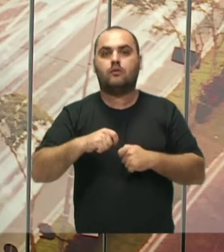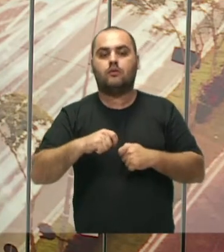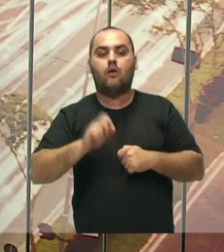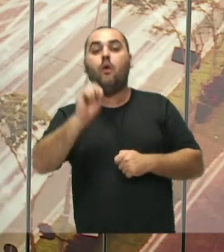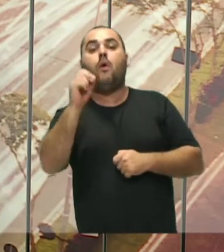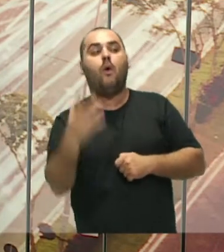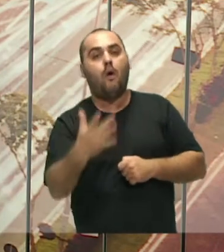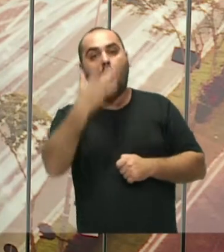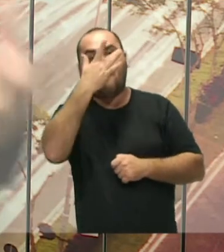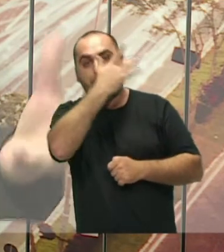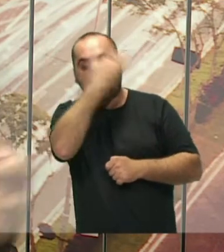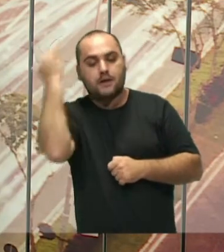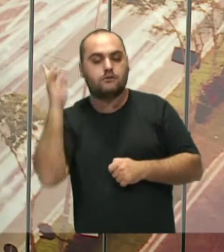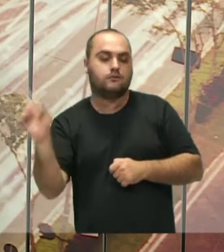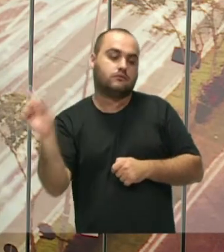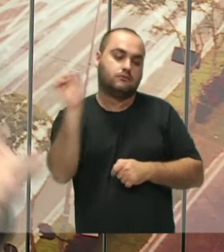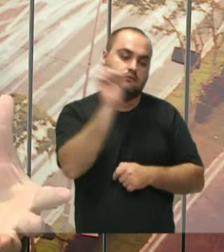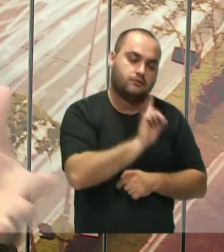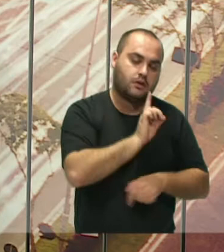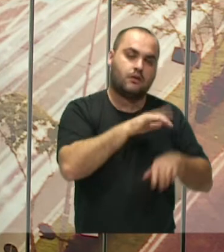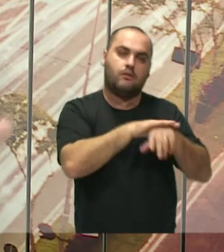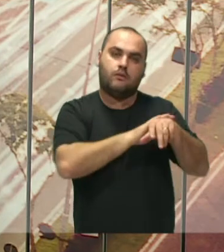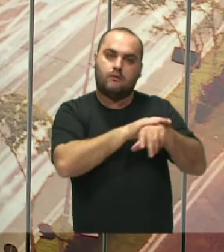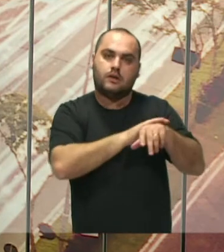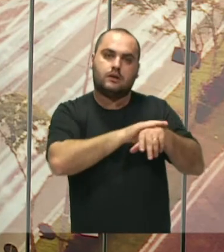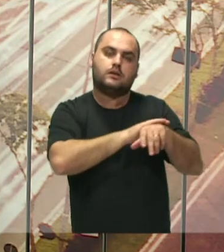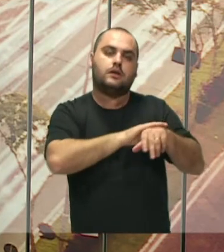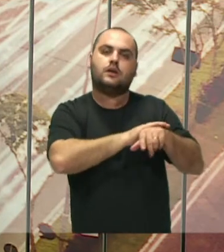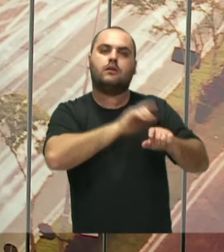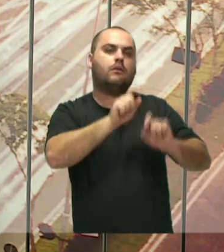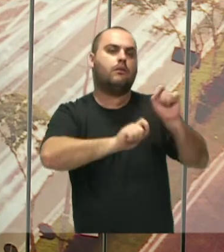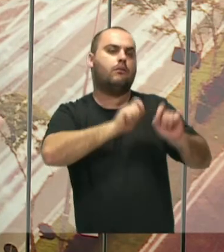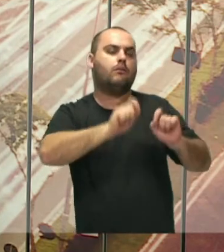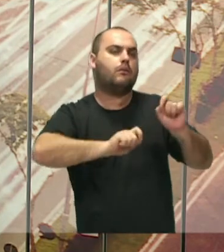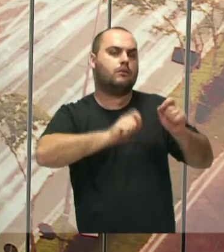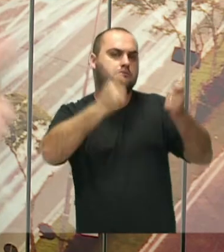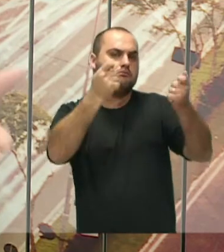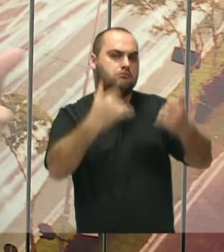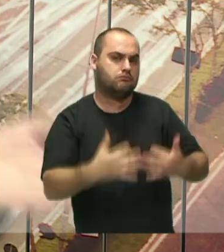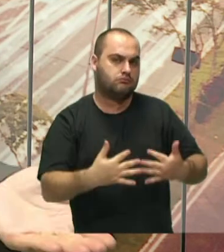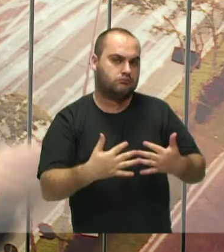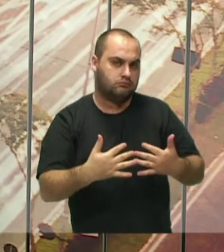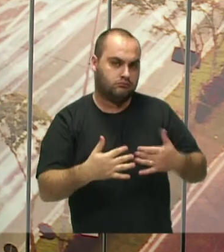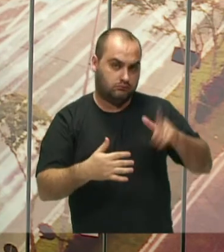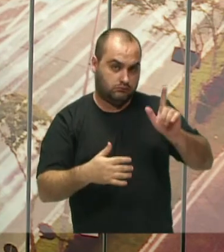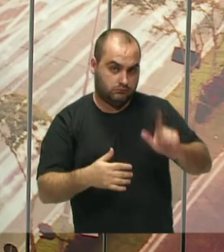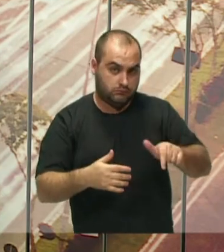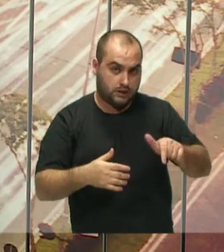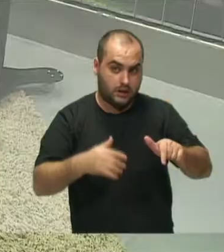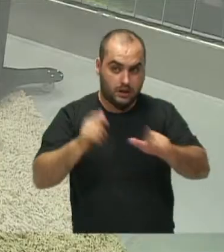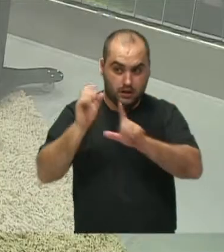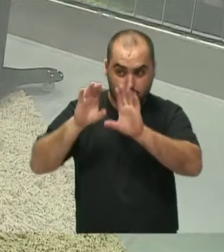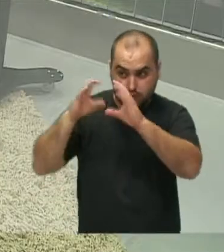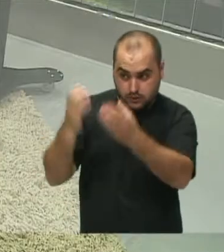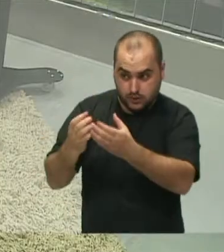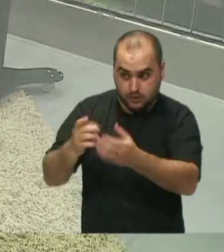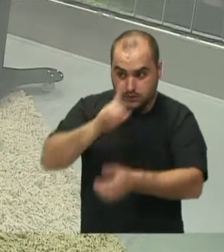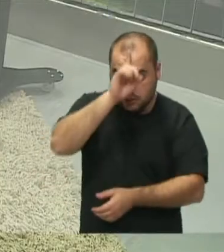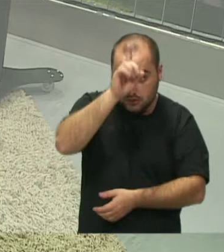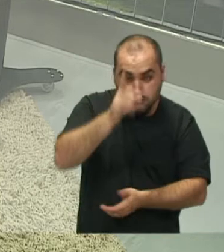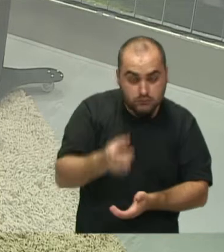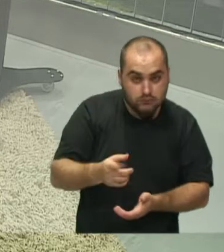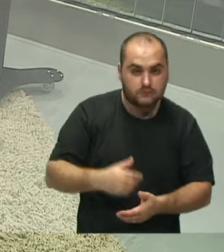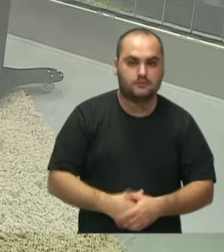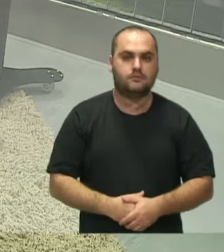procuravam e olha eu preciso eu quero passar na praia de repente novo não pode é essa demanda também partiu da comunidade